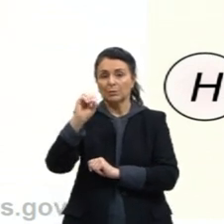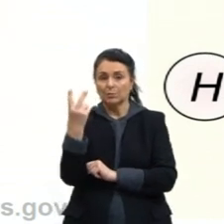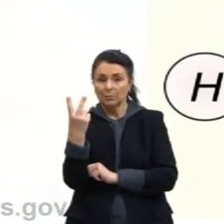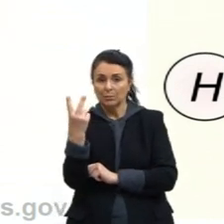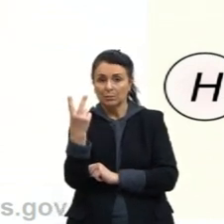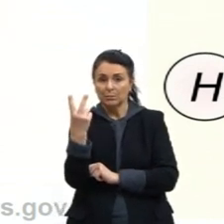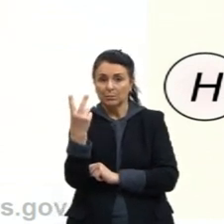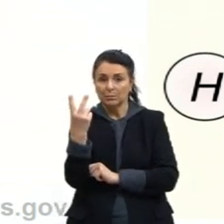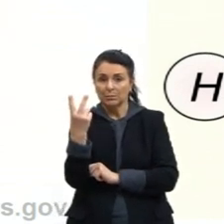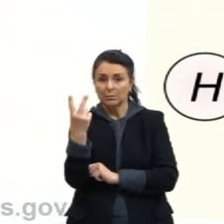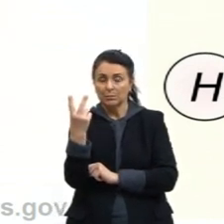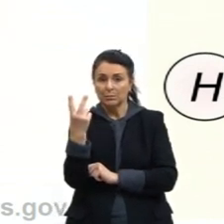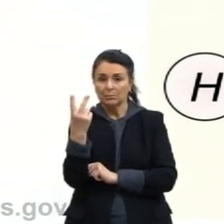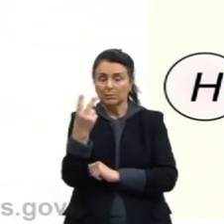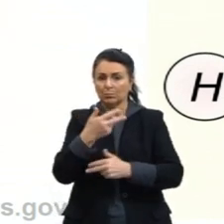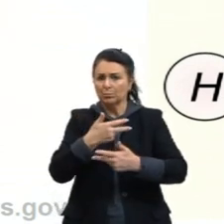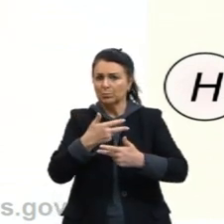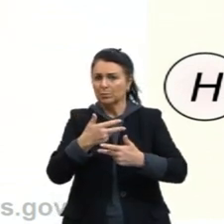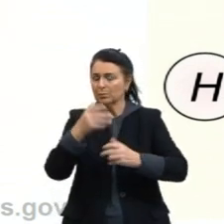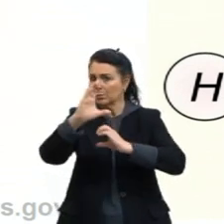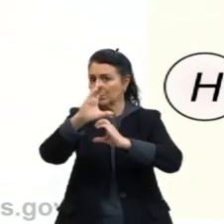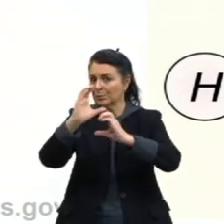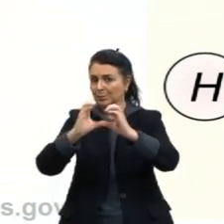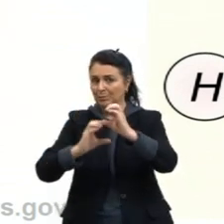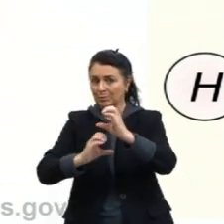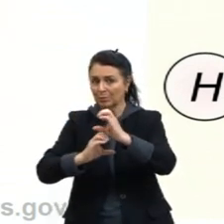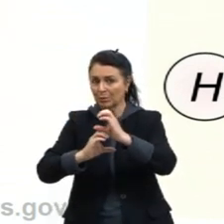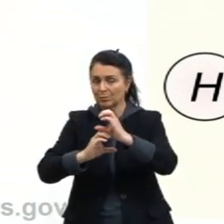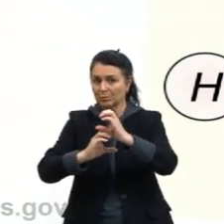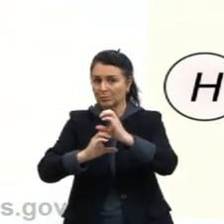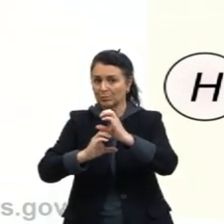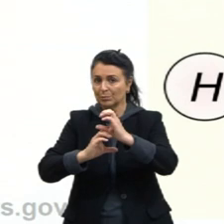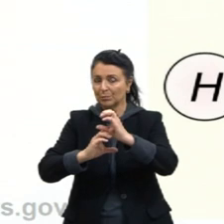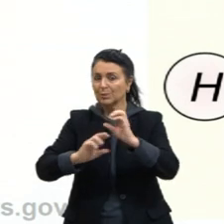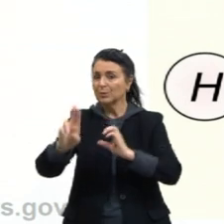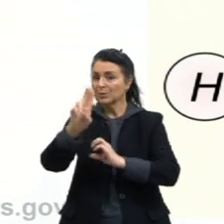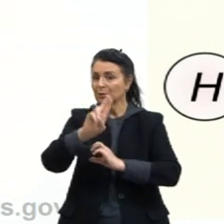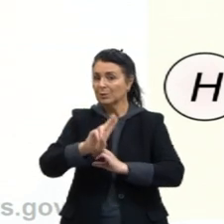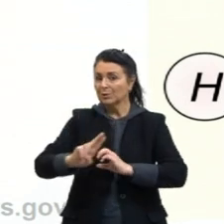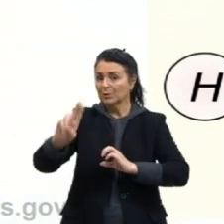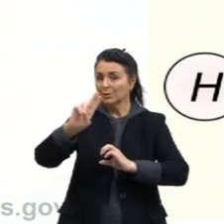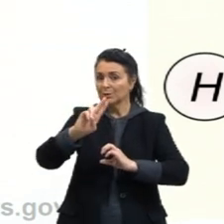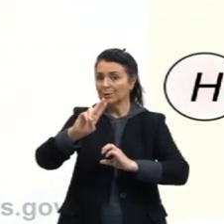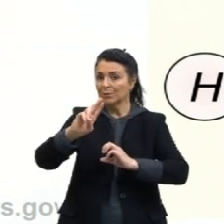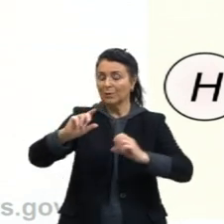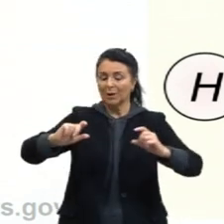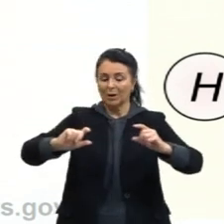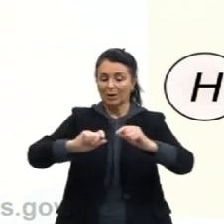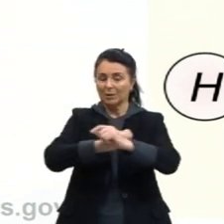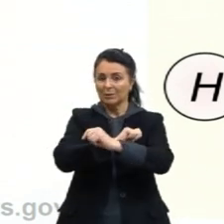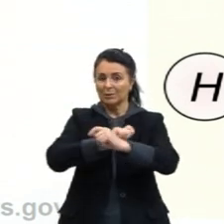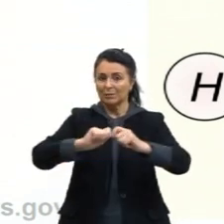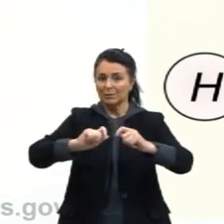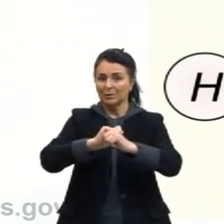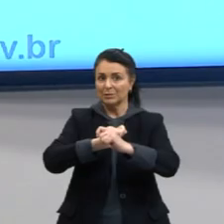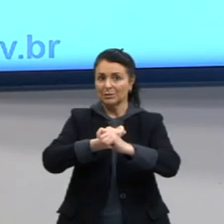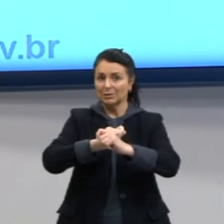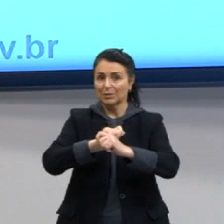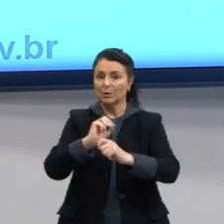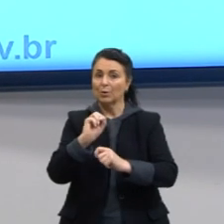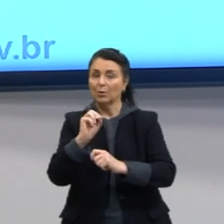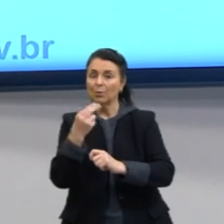bom então ele é são compostos que formam através da ligação covalente ou seja